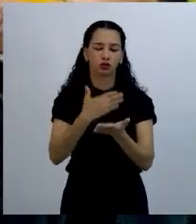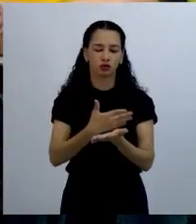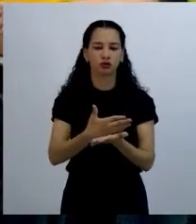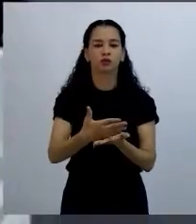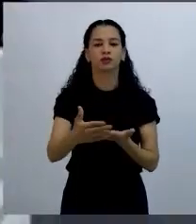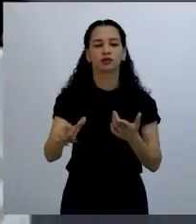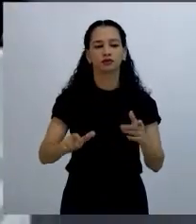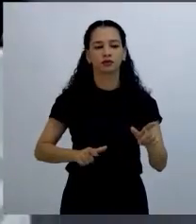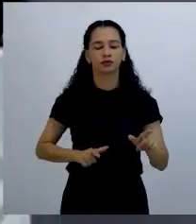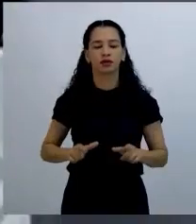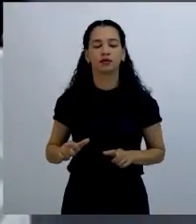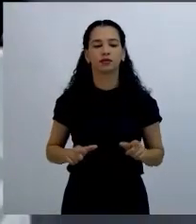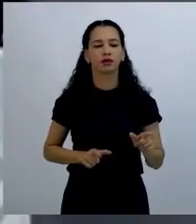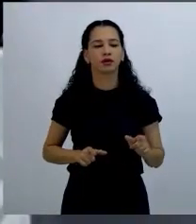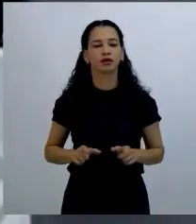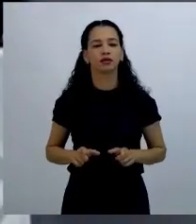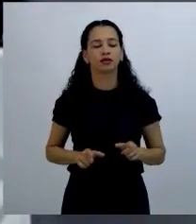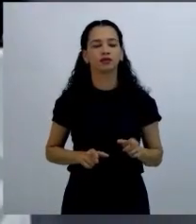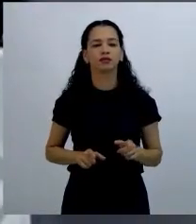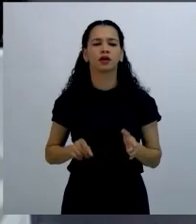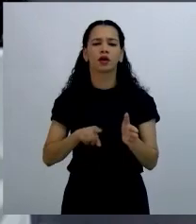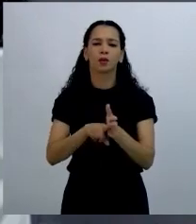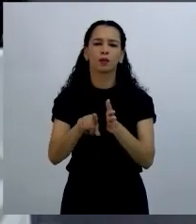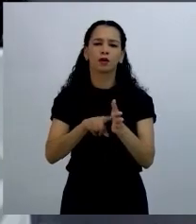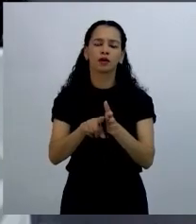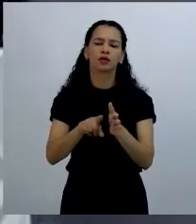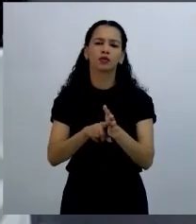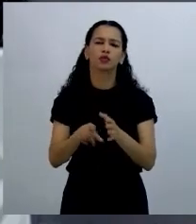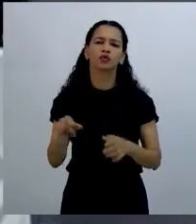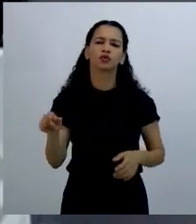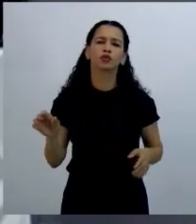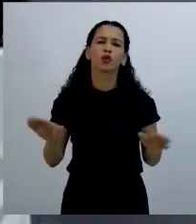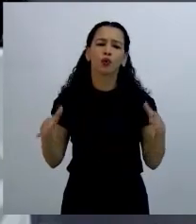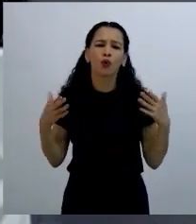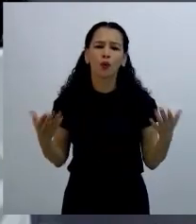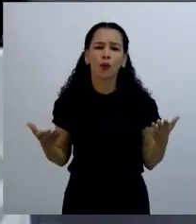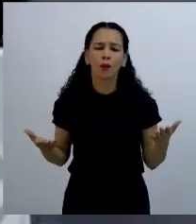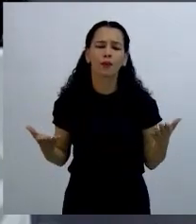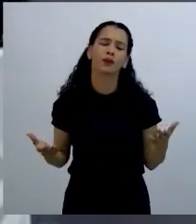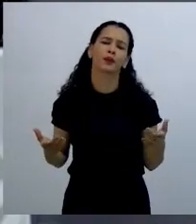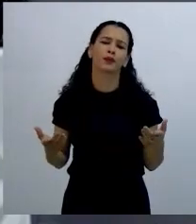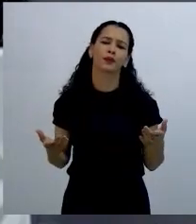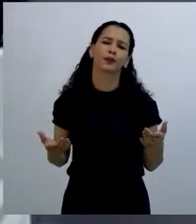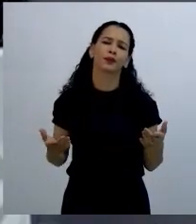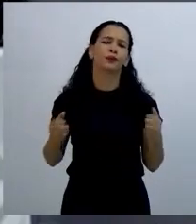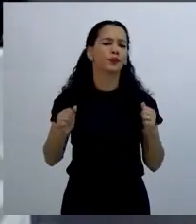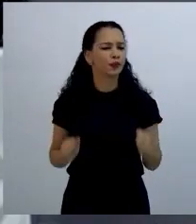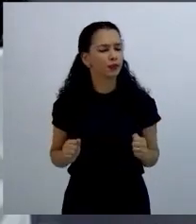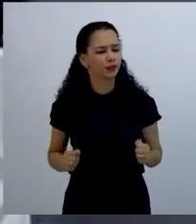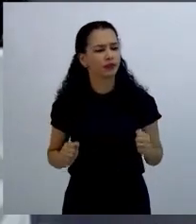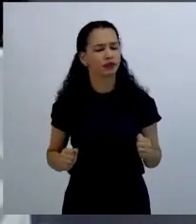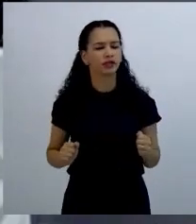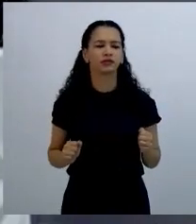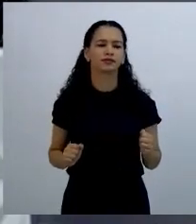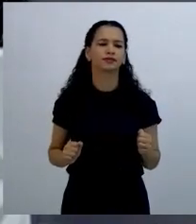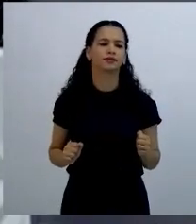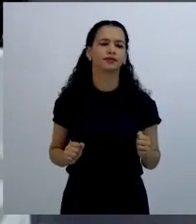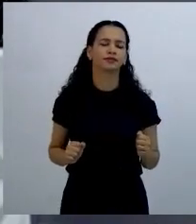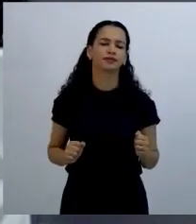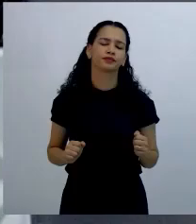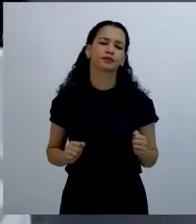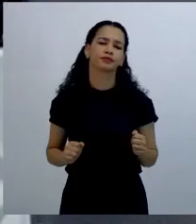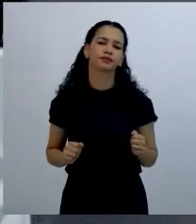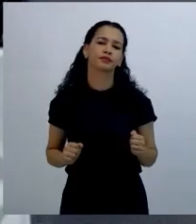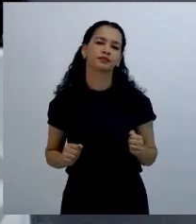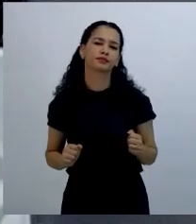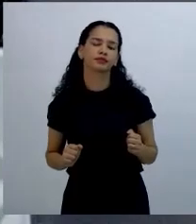a boa obra Aquele que começou a boa obra e vou mais longe sabe há uma outra